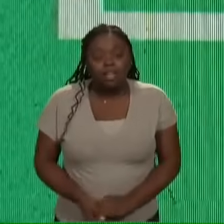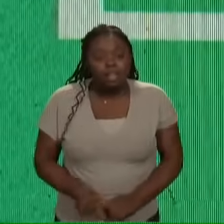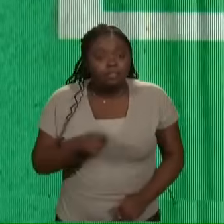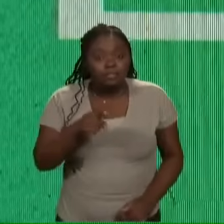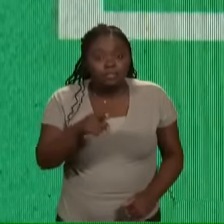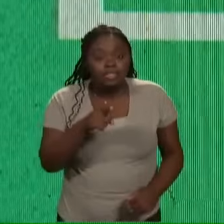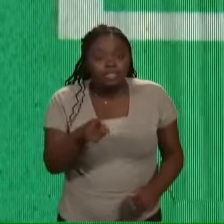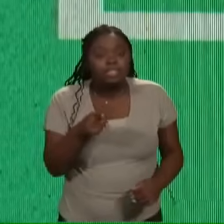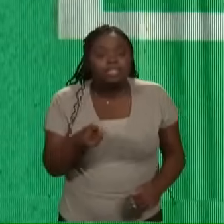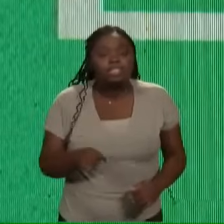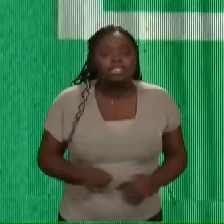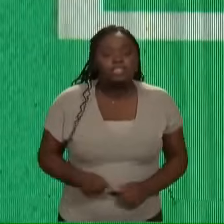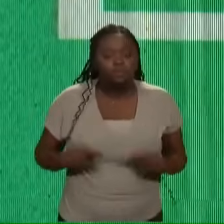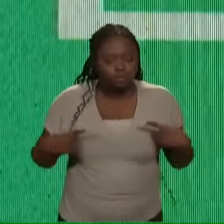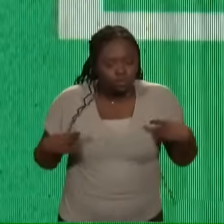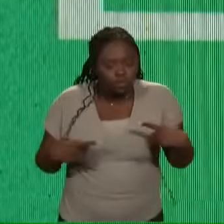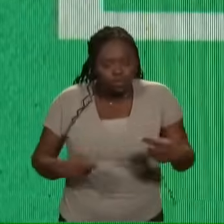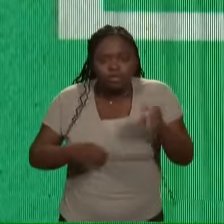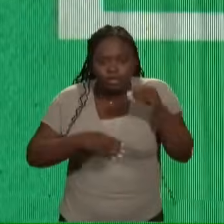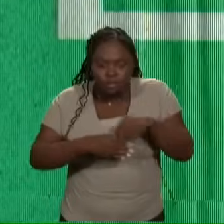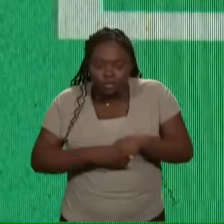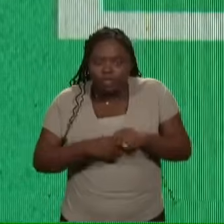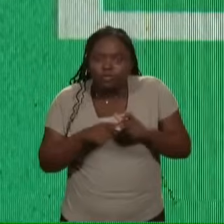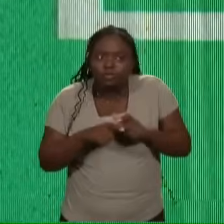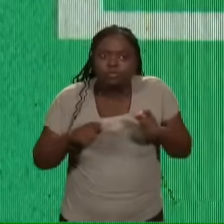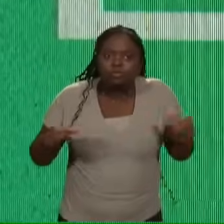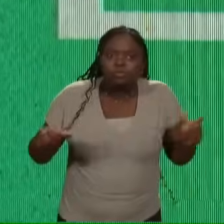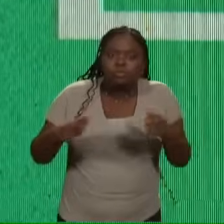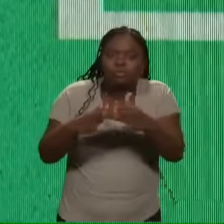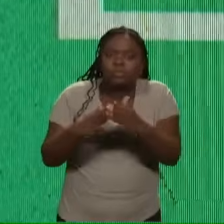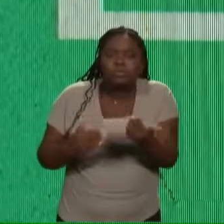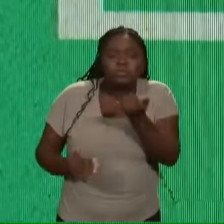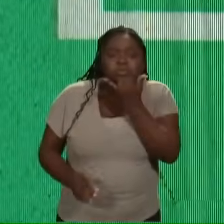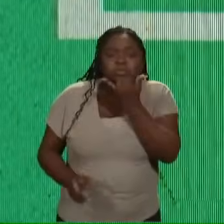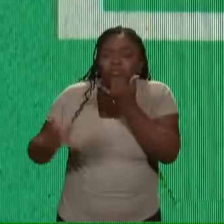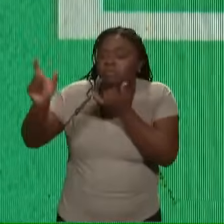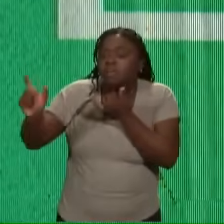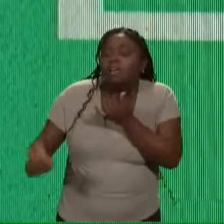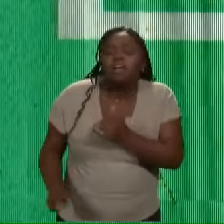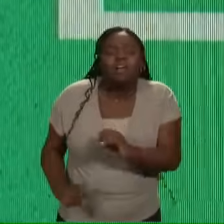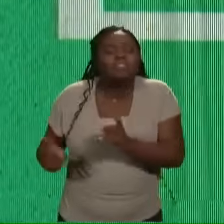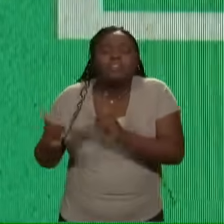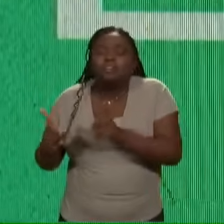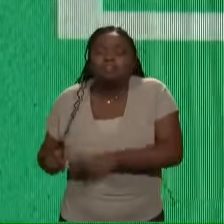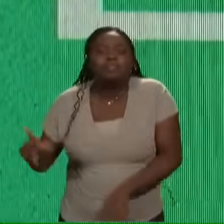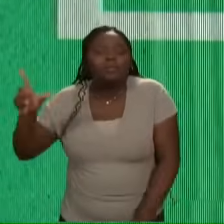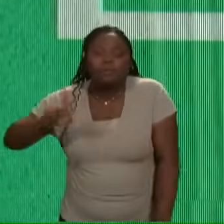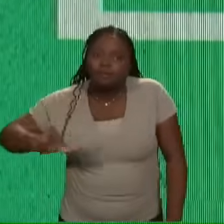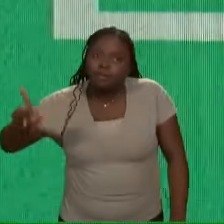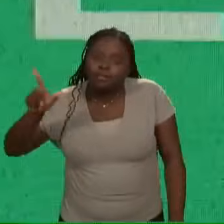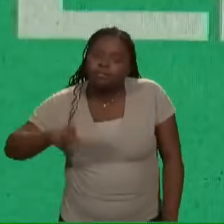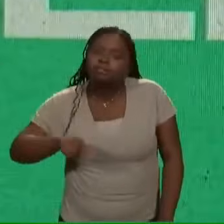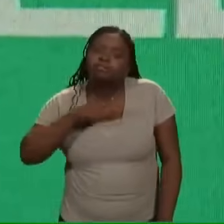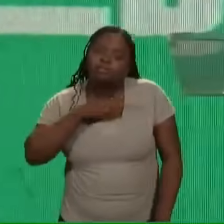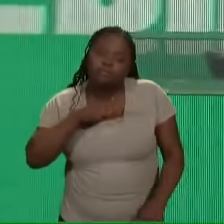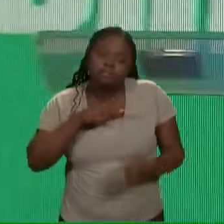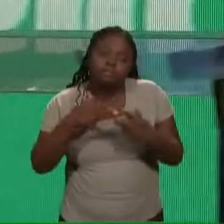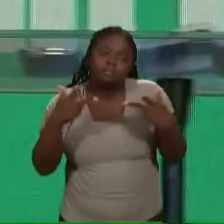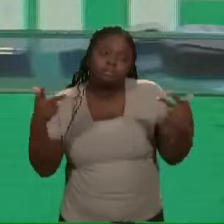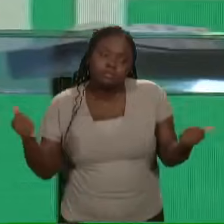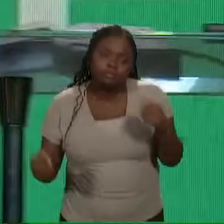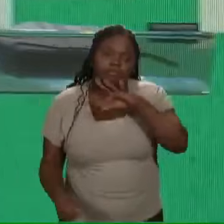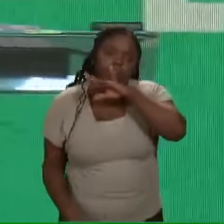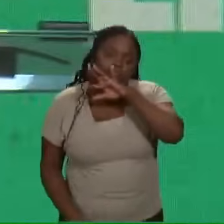Você fazendo uma luta interior gigante para pedir um perdão e a pessoa não. Lógico que tem alguma coisa ruim